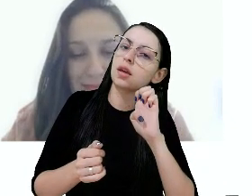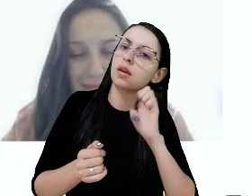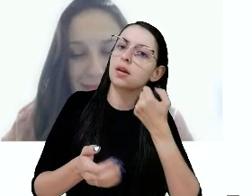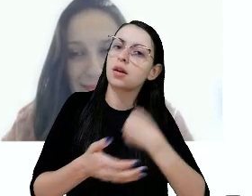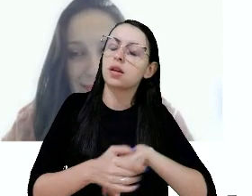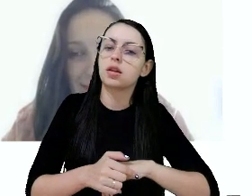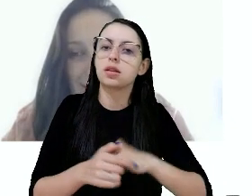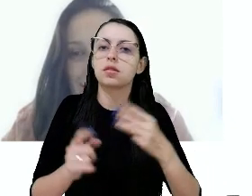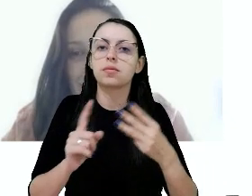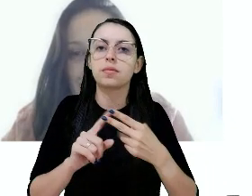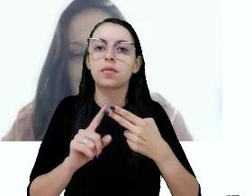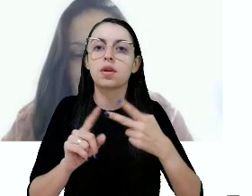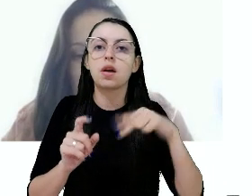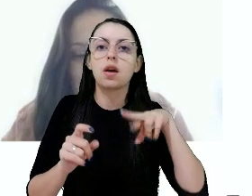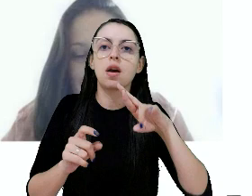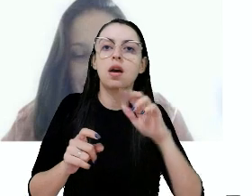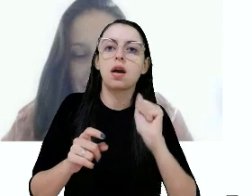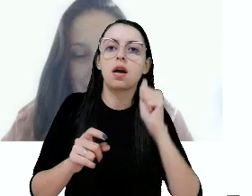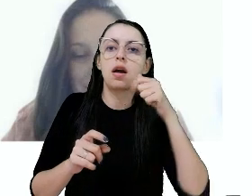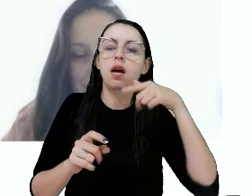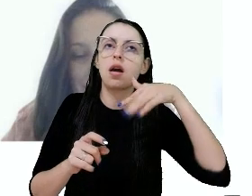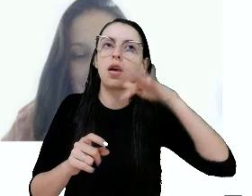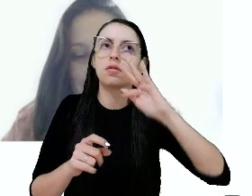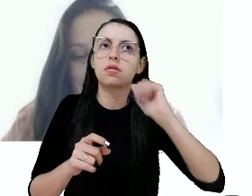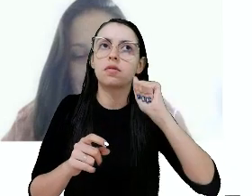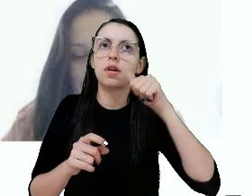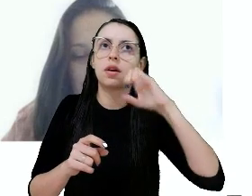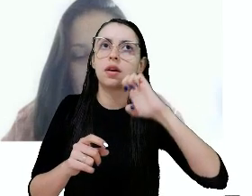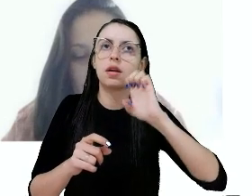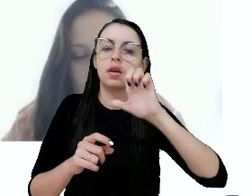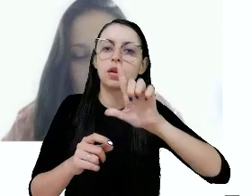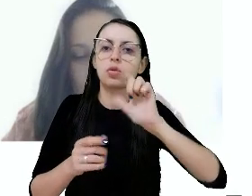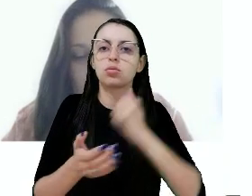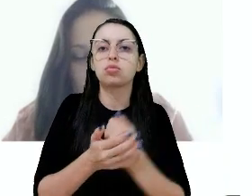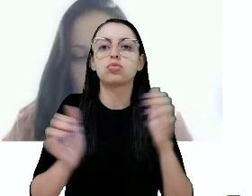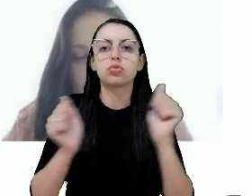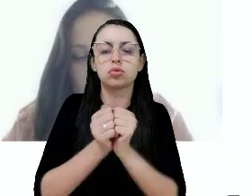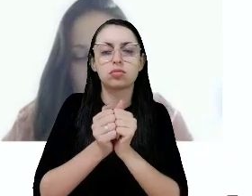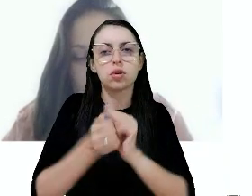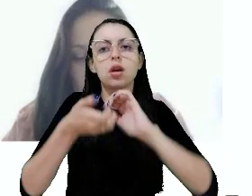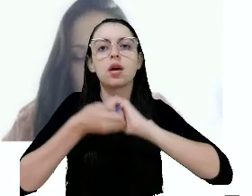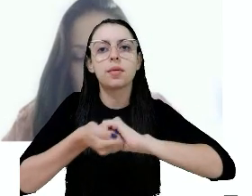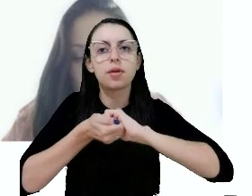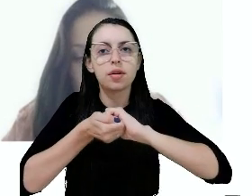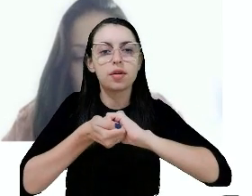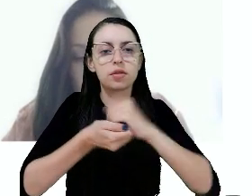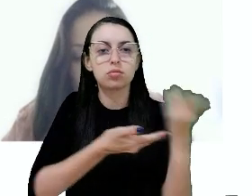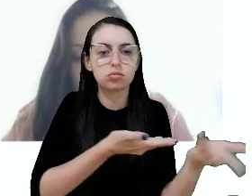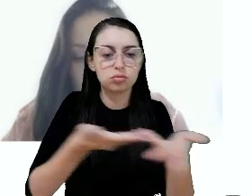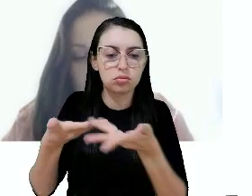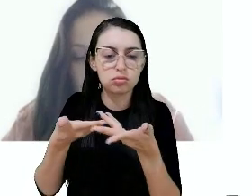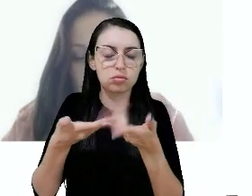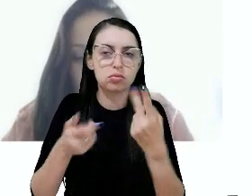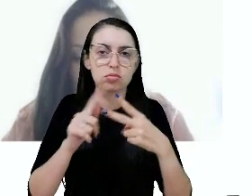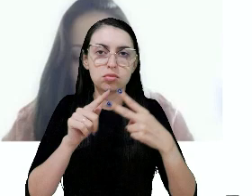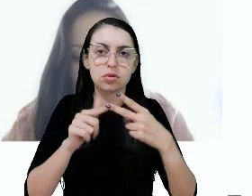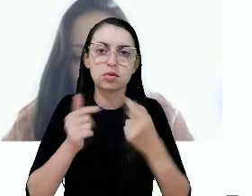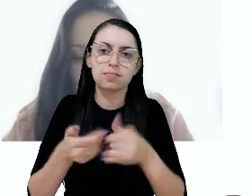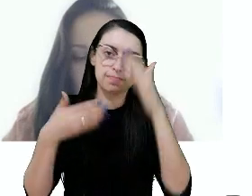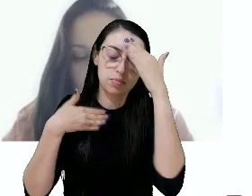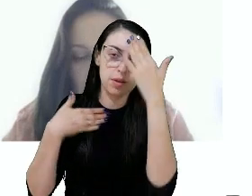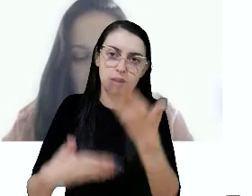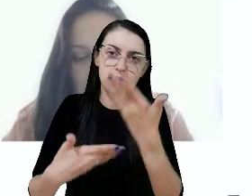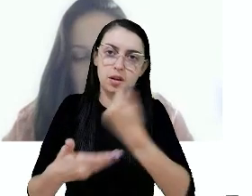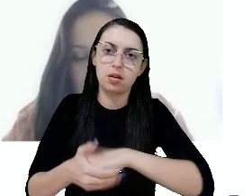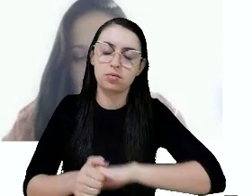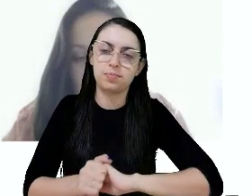Rios Ribeiro, analista judiciário e também integrante da comissão. Eu saúdo os dois que estão aqui conosco e agradeço